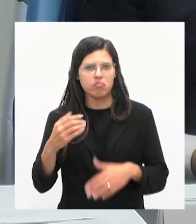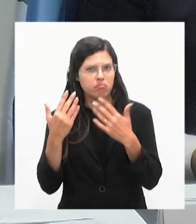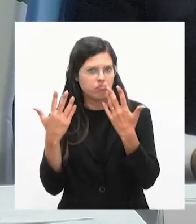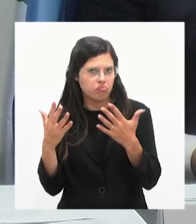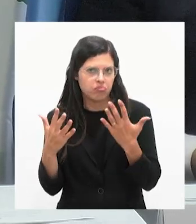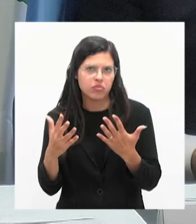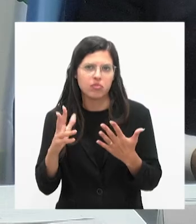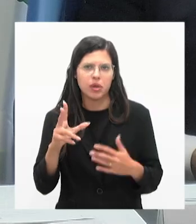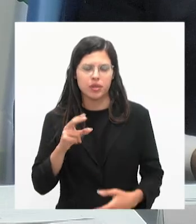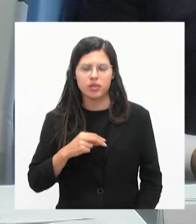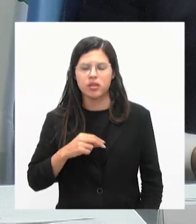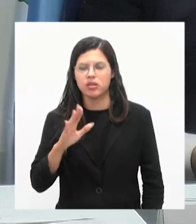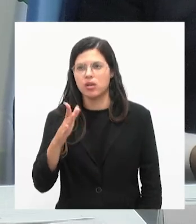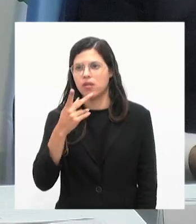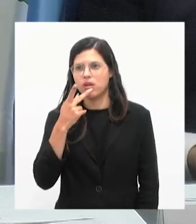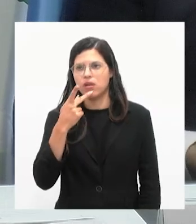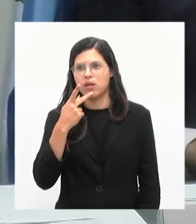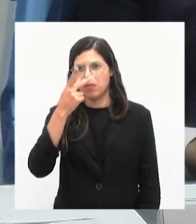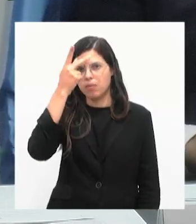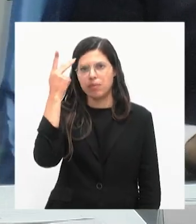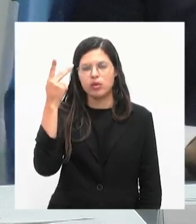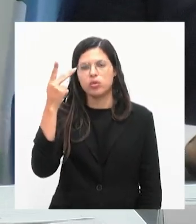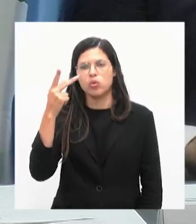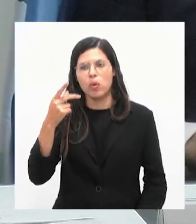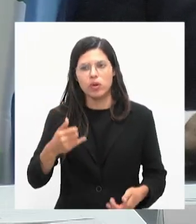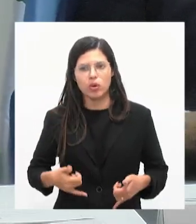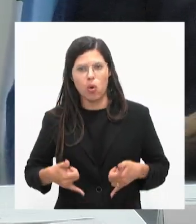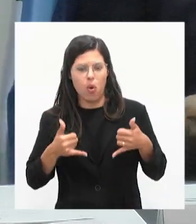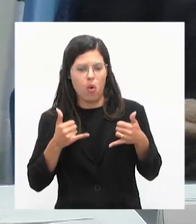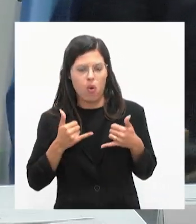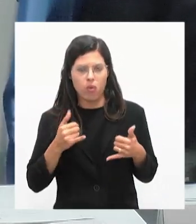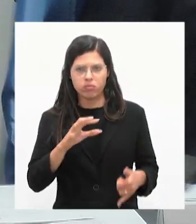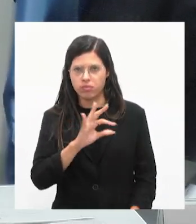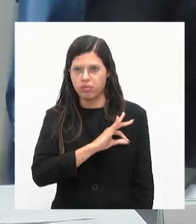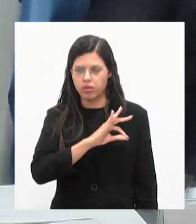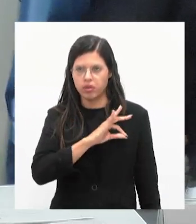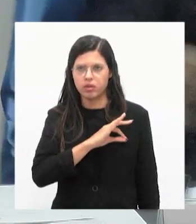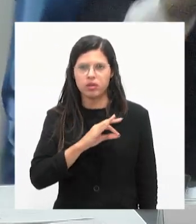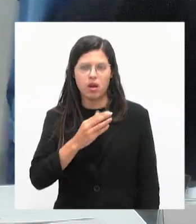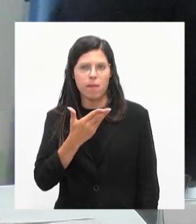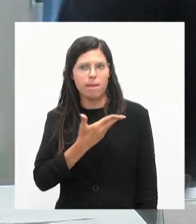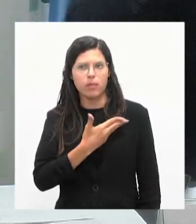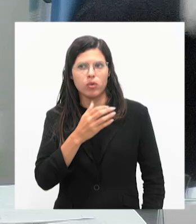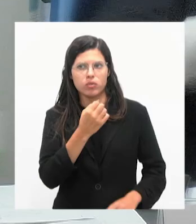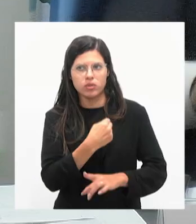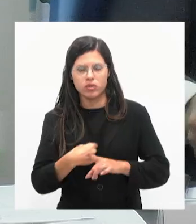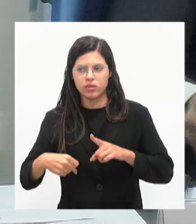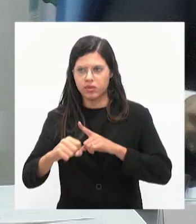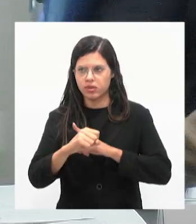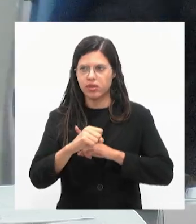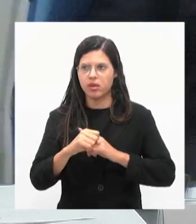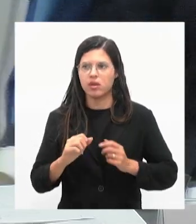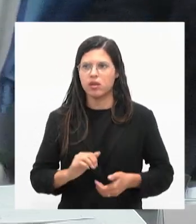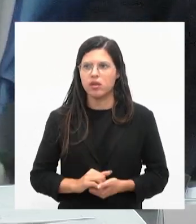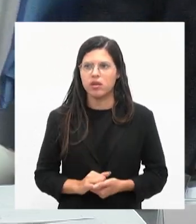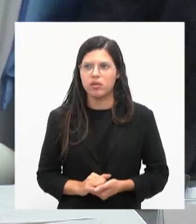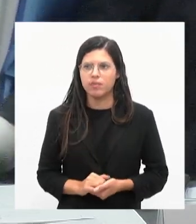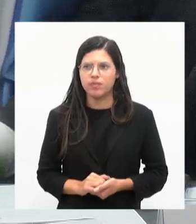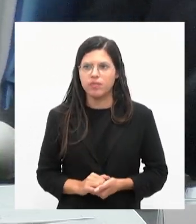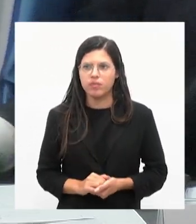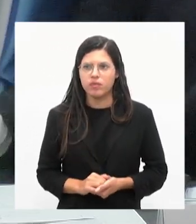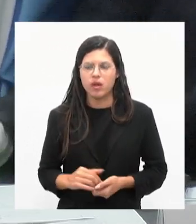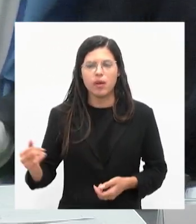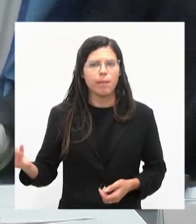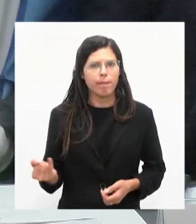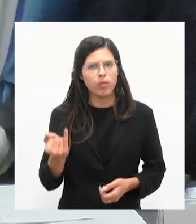falamos aqui. Alguém que honra a farda, alguém que é amigo da sociedade. Pois é. E a gente é bom sempre